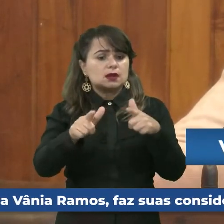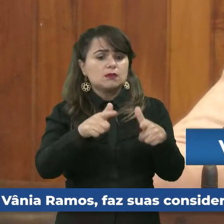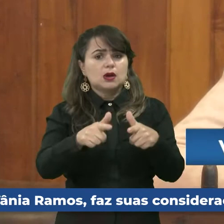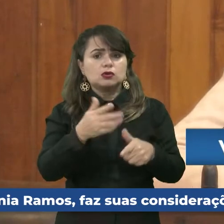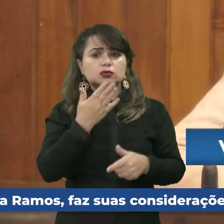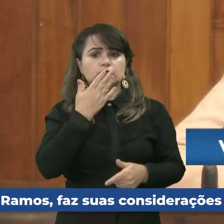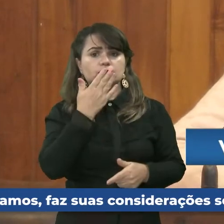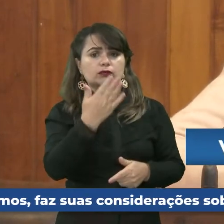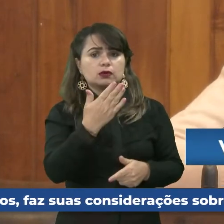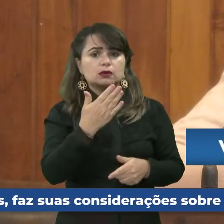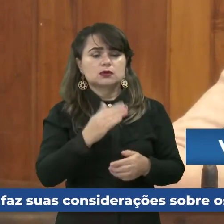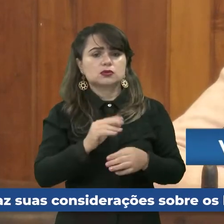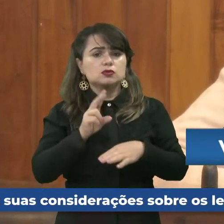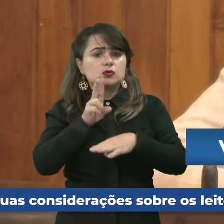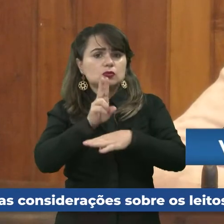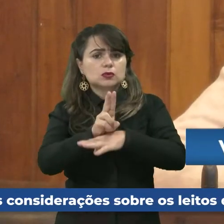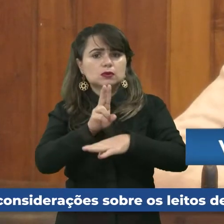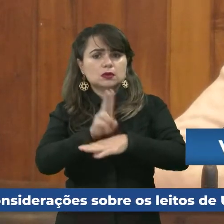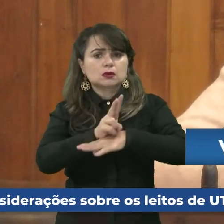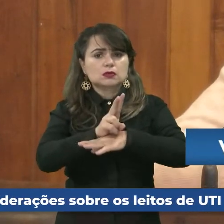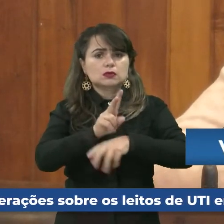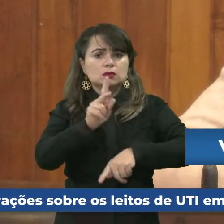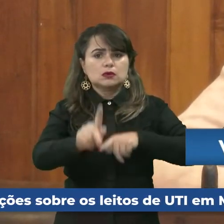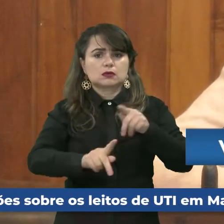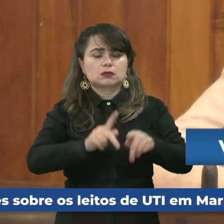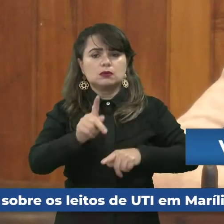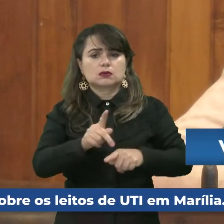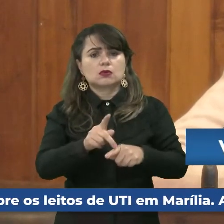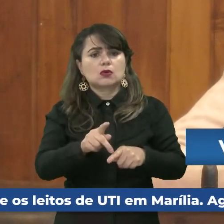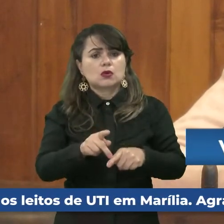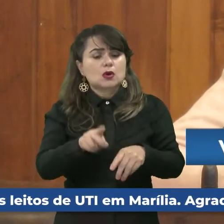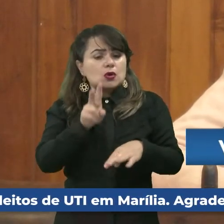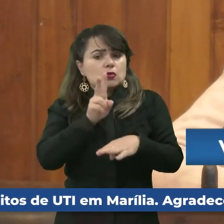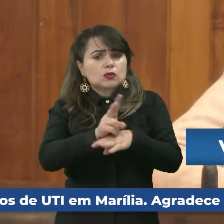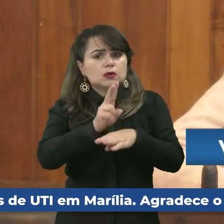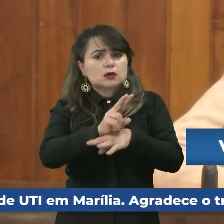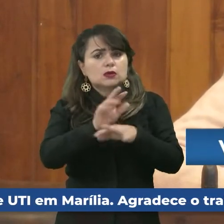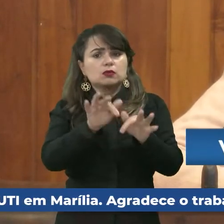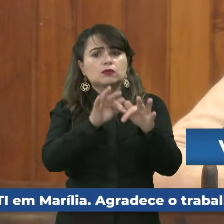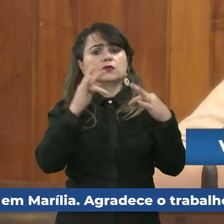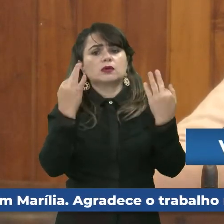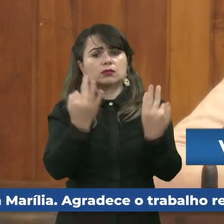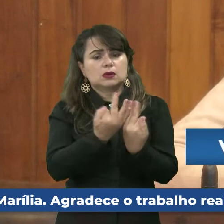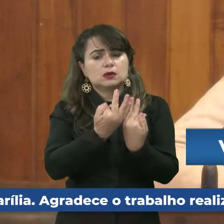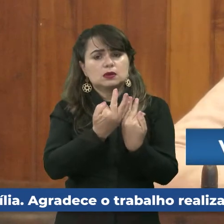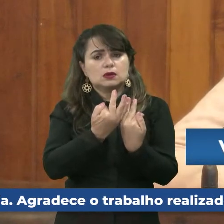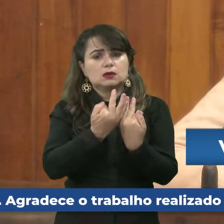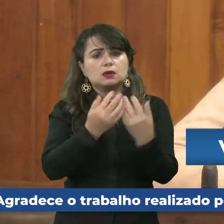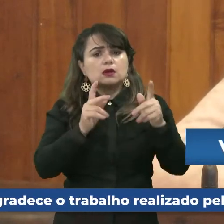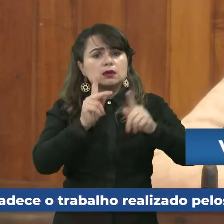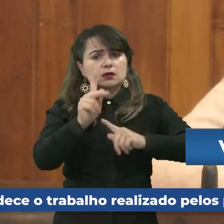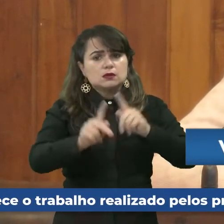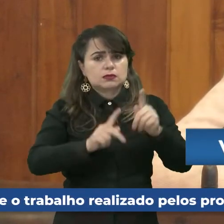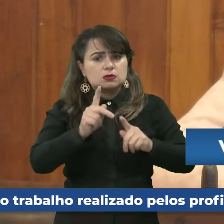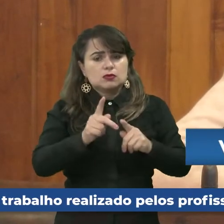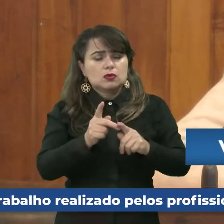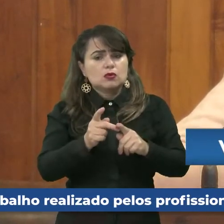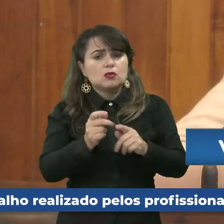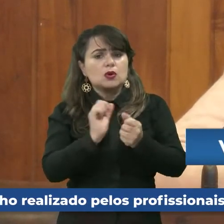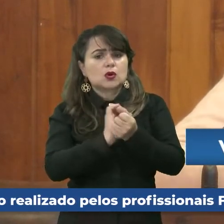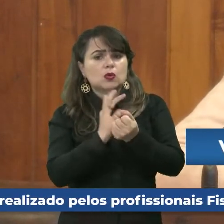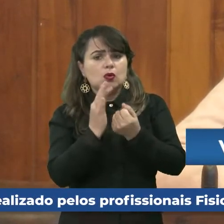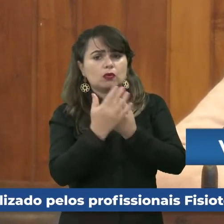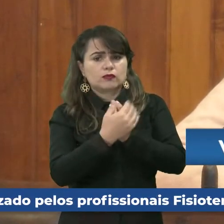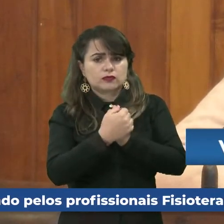dando uma atenção especial para aquela família, para aquele paciente que se recuperou do Covid.